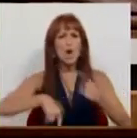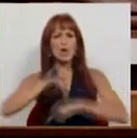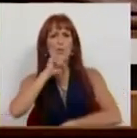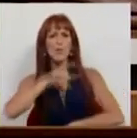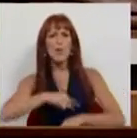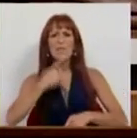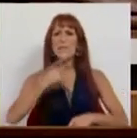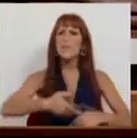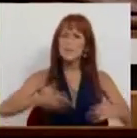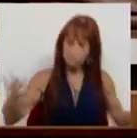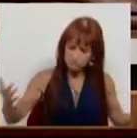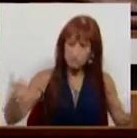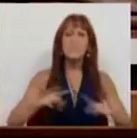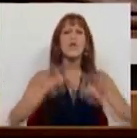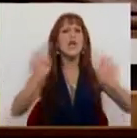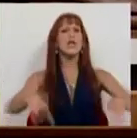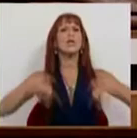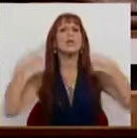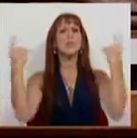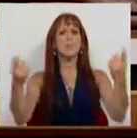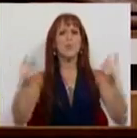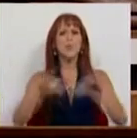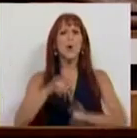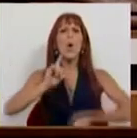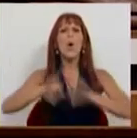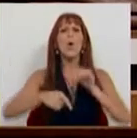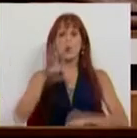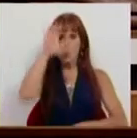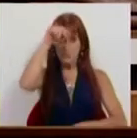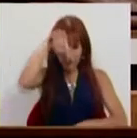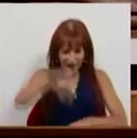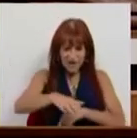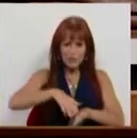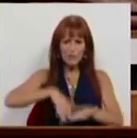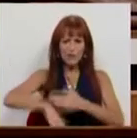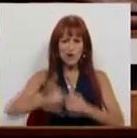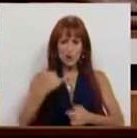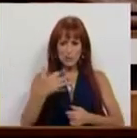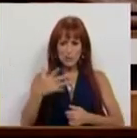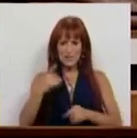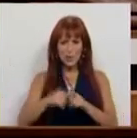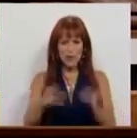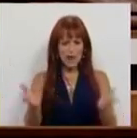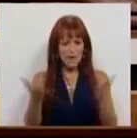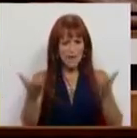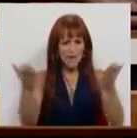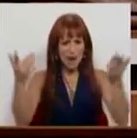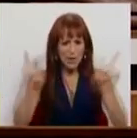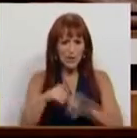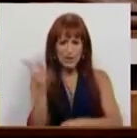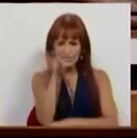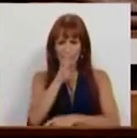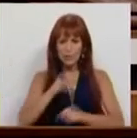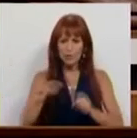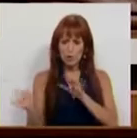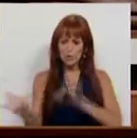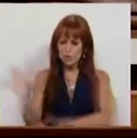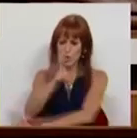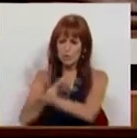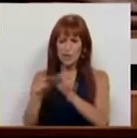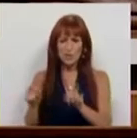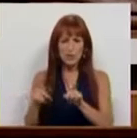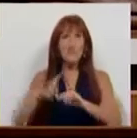podemos mesmo dizer que depois daquilo que este Governo tem feito em 2016 para agilizar a execução dos fundos